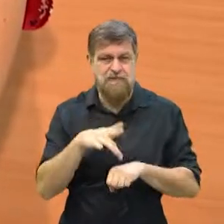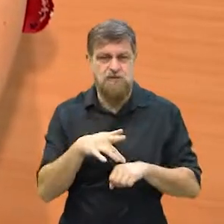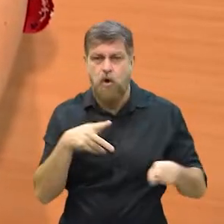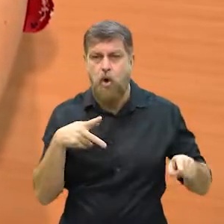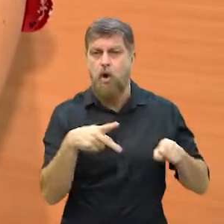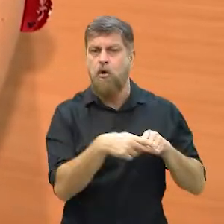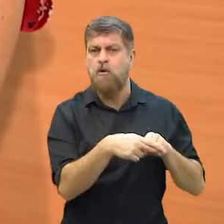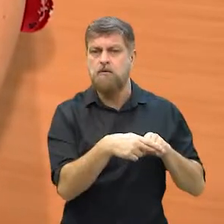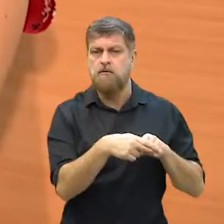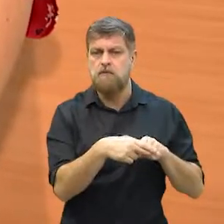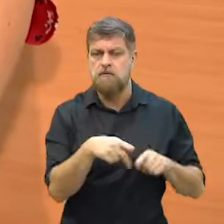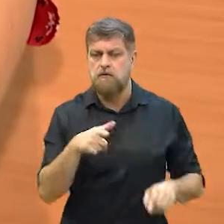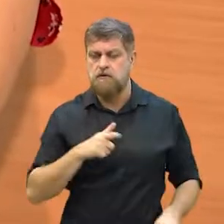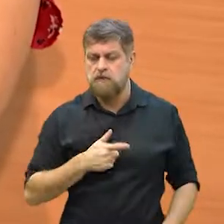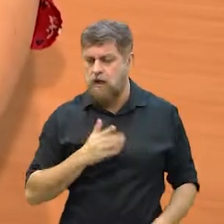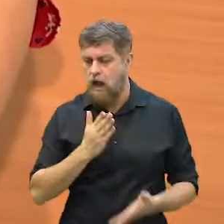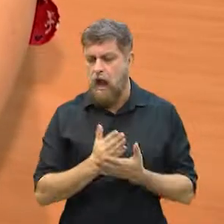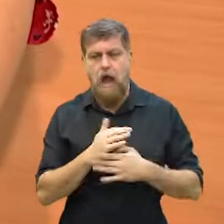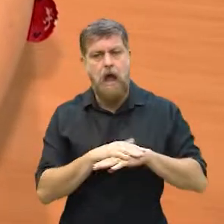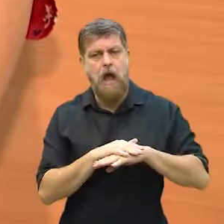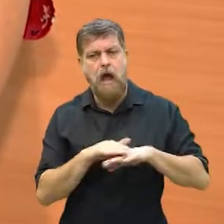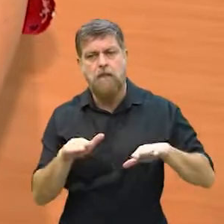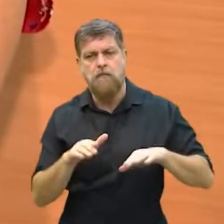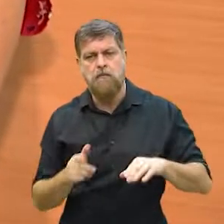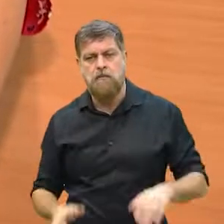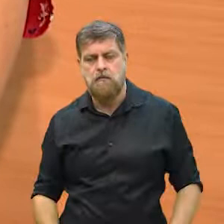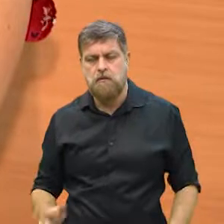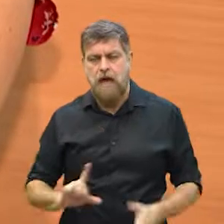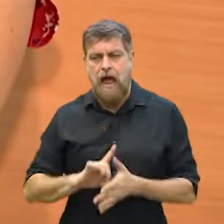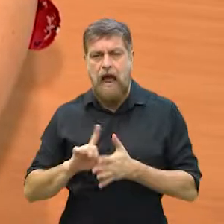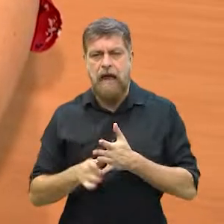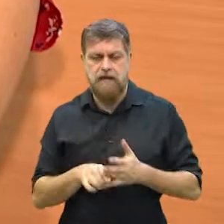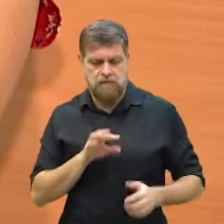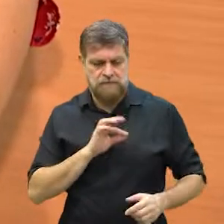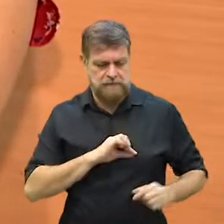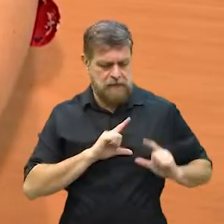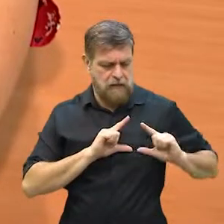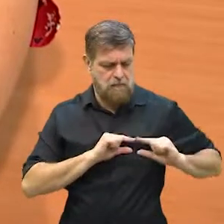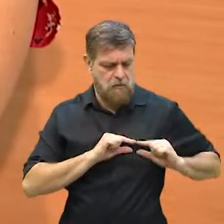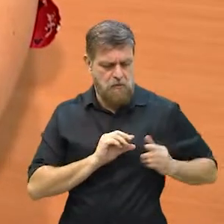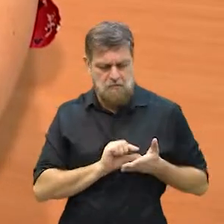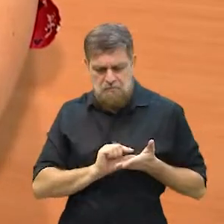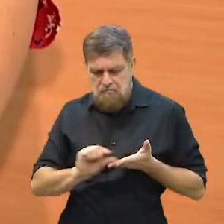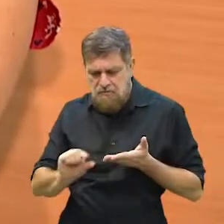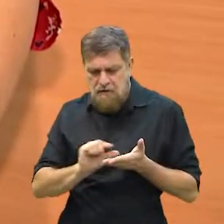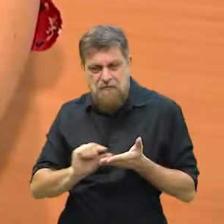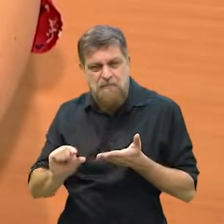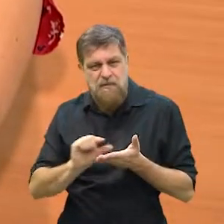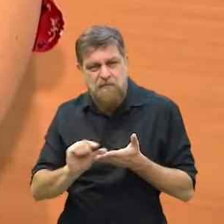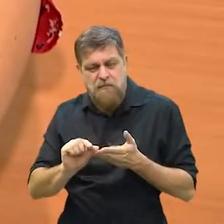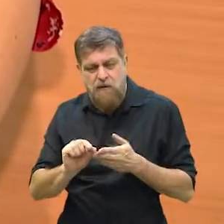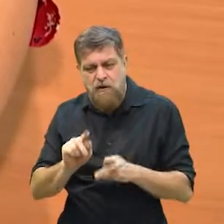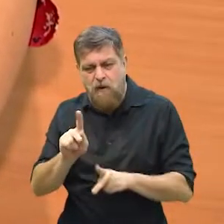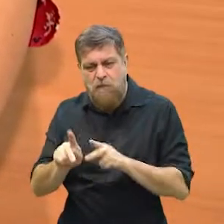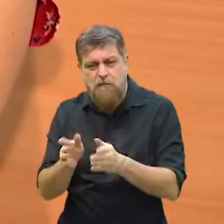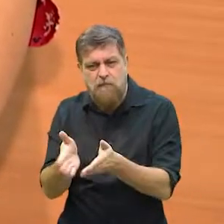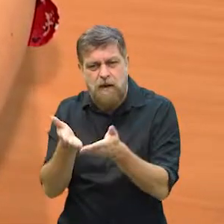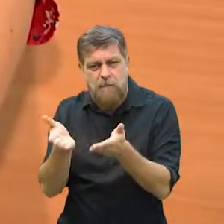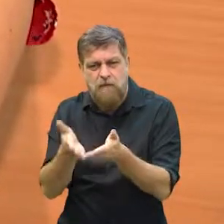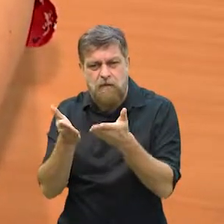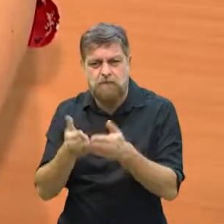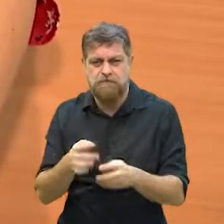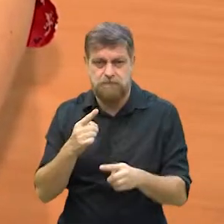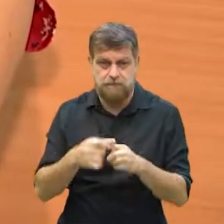absurdo o corte que teve, né? A interrupção e depois a redução do auxílio emergencial a um valor pífio, né?